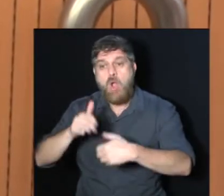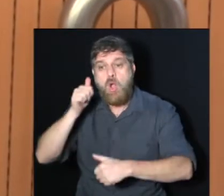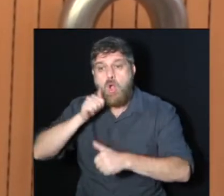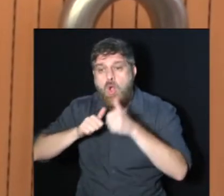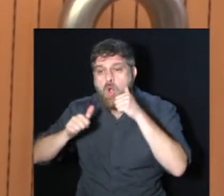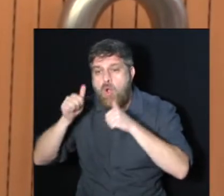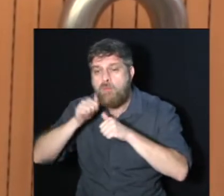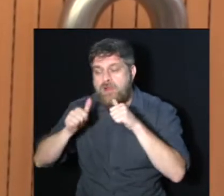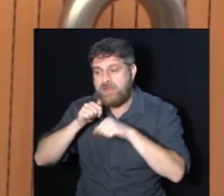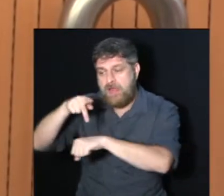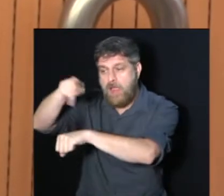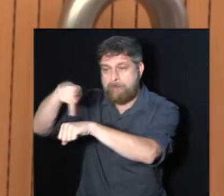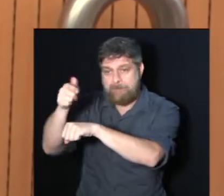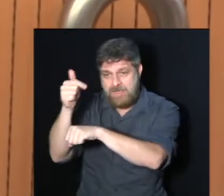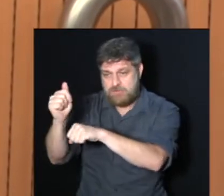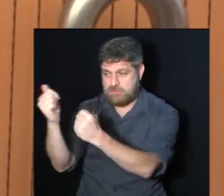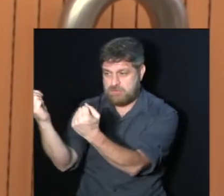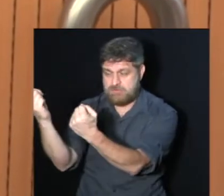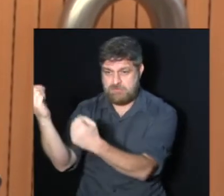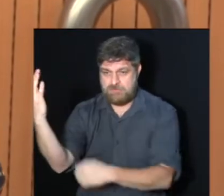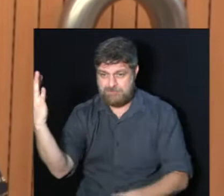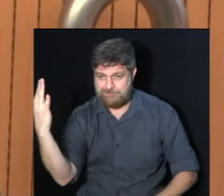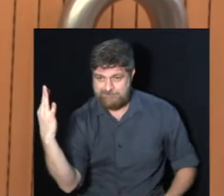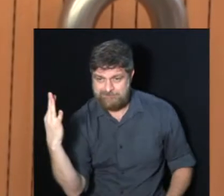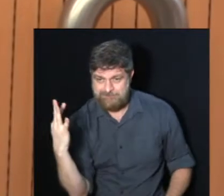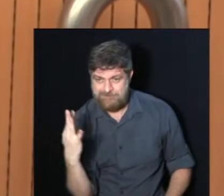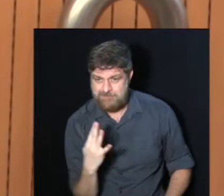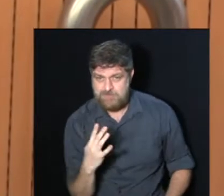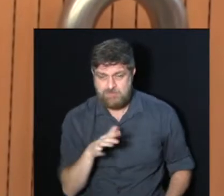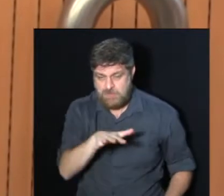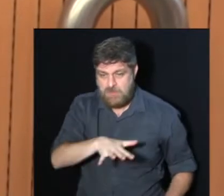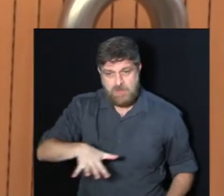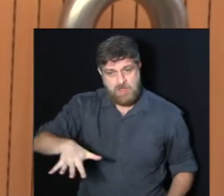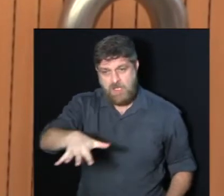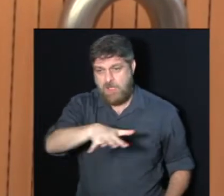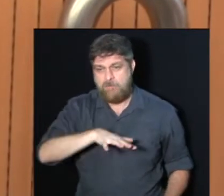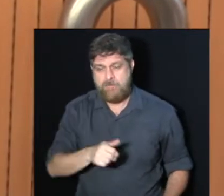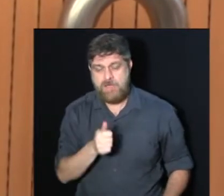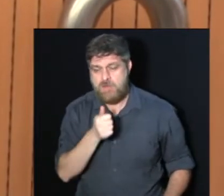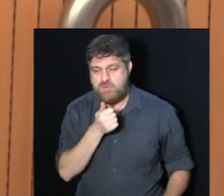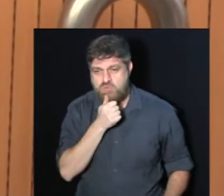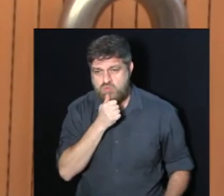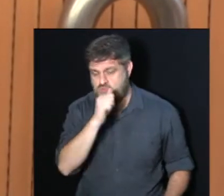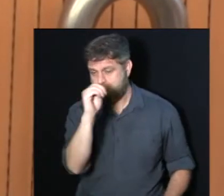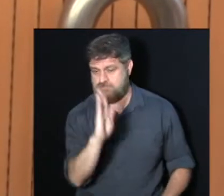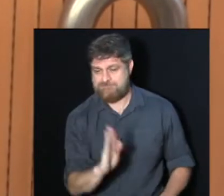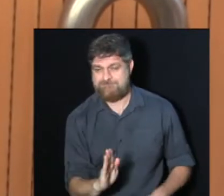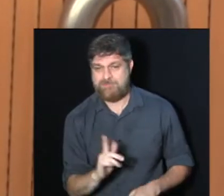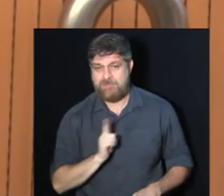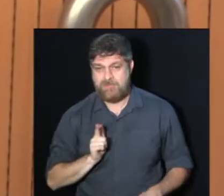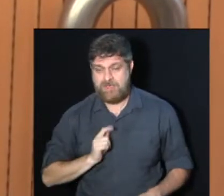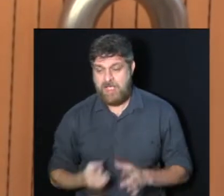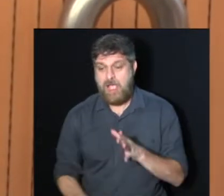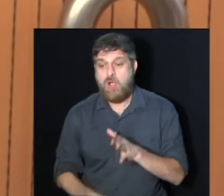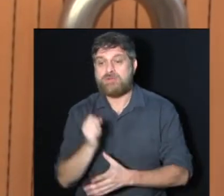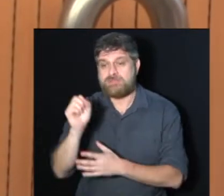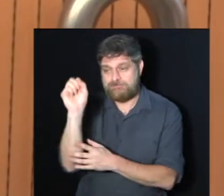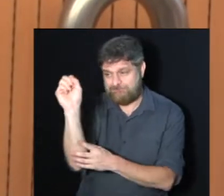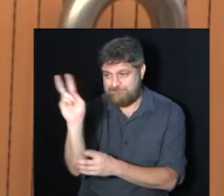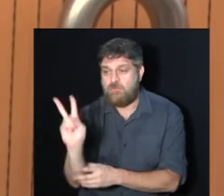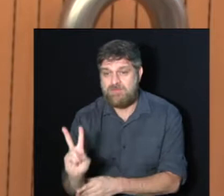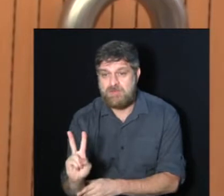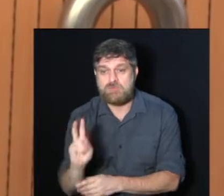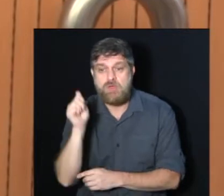migrantes e refugiadas, que é uma área que nós não tínhamos forte no Brasil, mas, dada a situação da Venezuela, ela vem